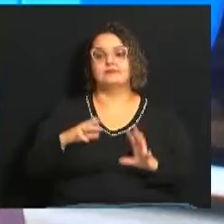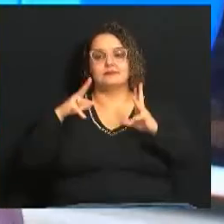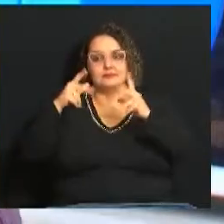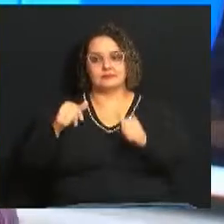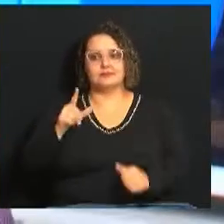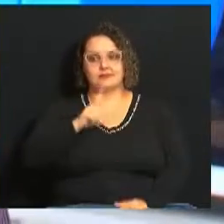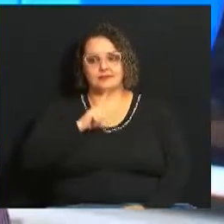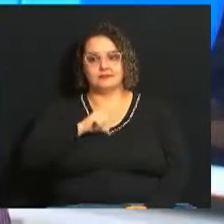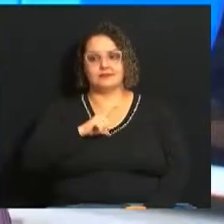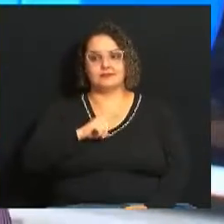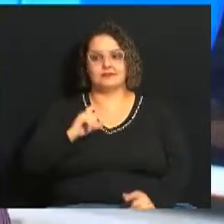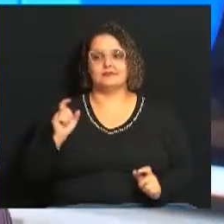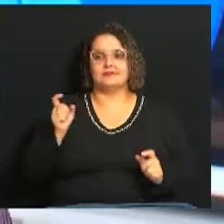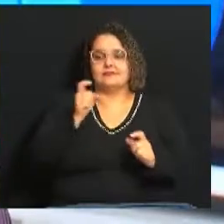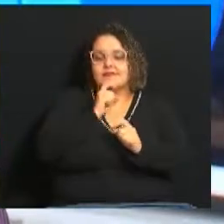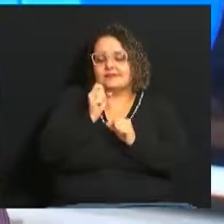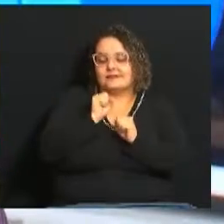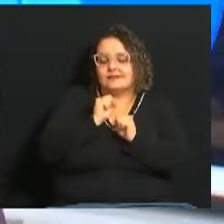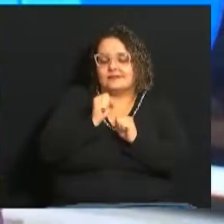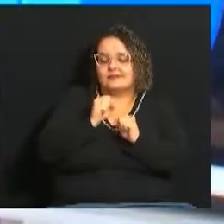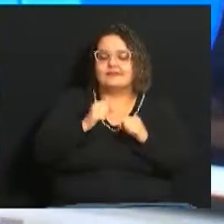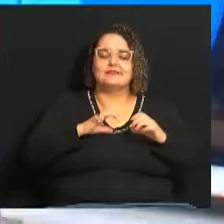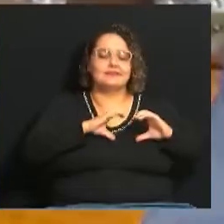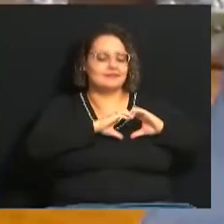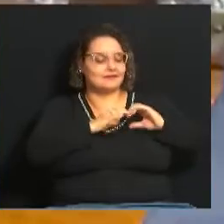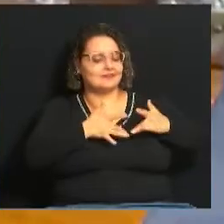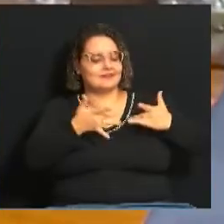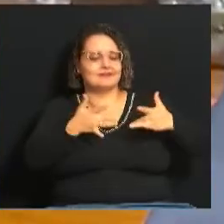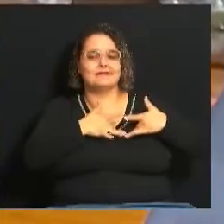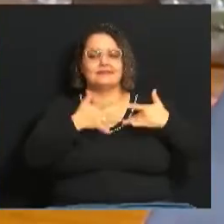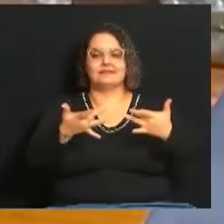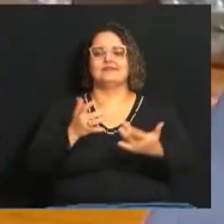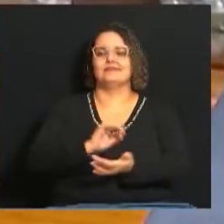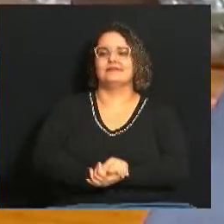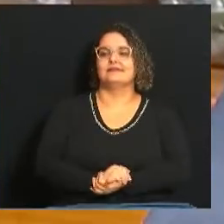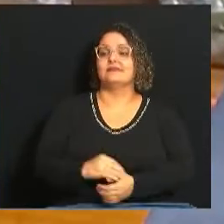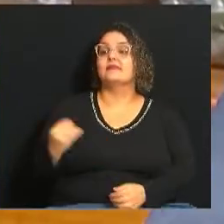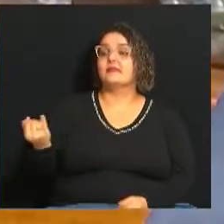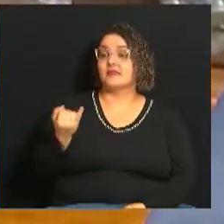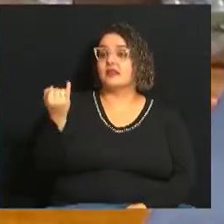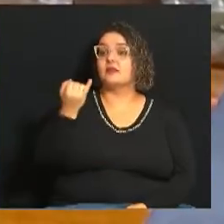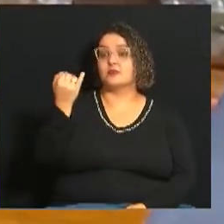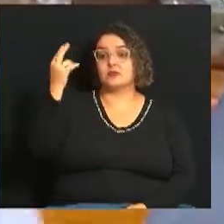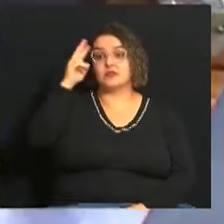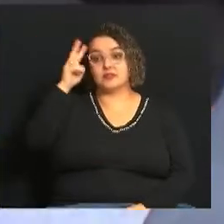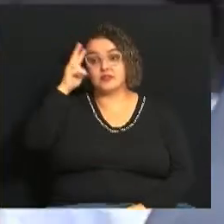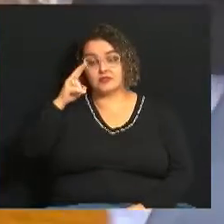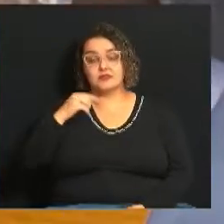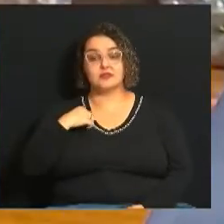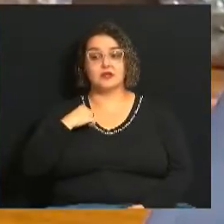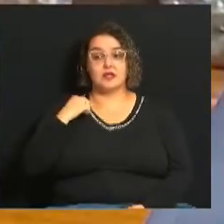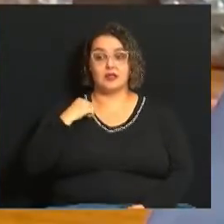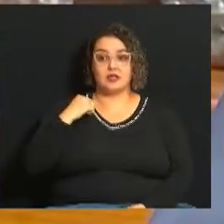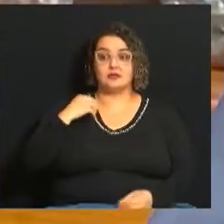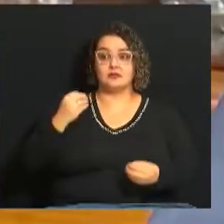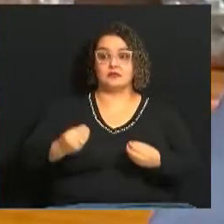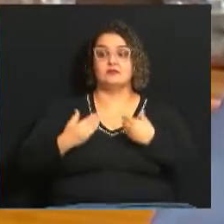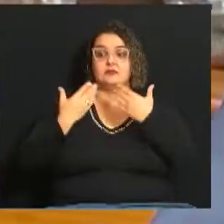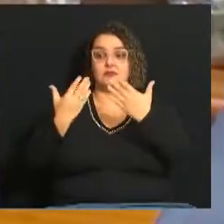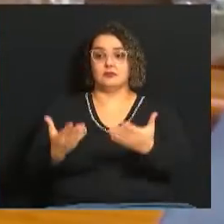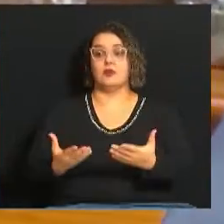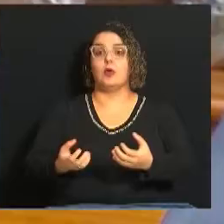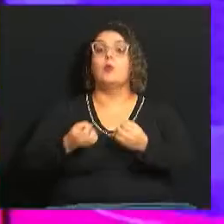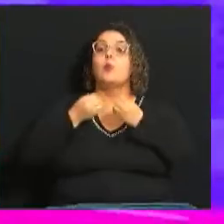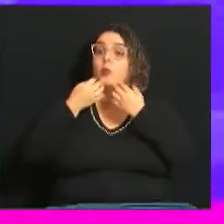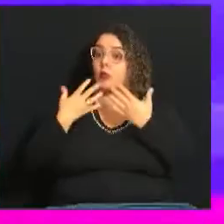um inverno mais caloroso, mais quente, mais fraterno. É sempre importante relembrar que as roupas doadas devem ser em bom estado